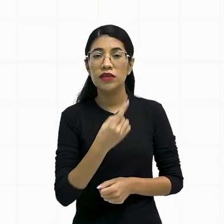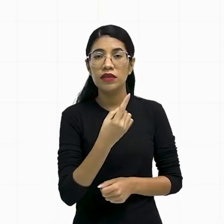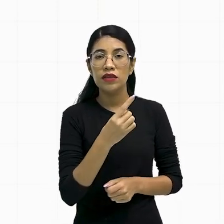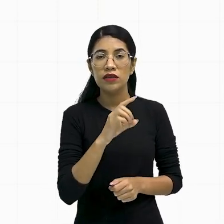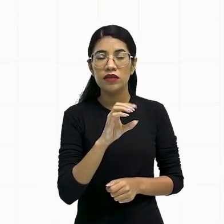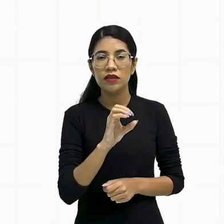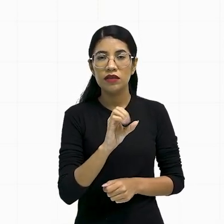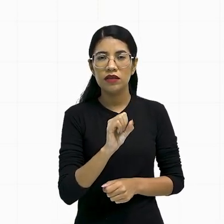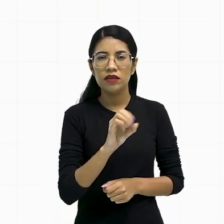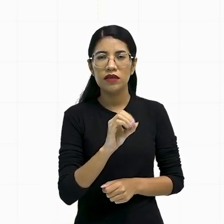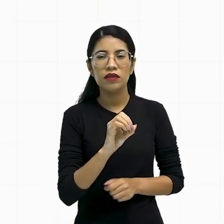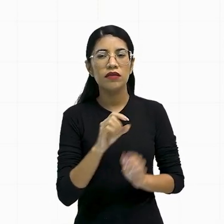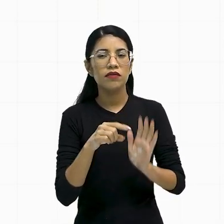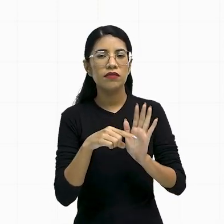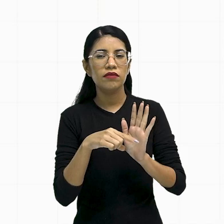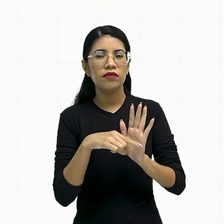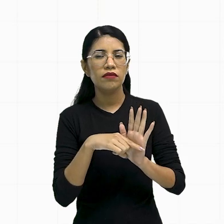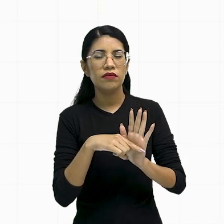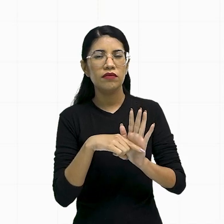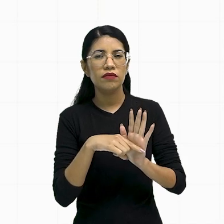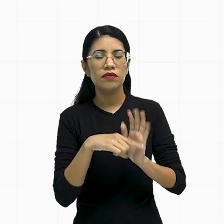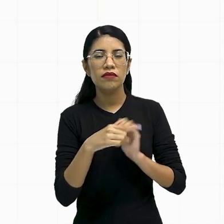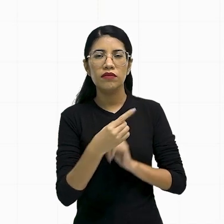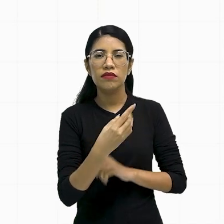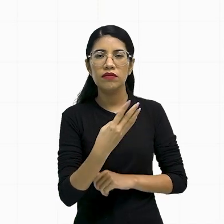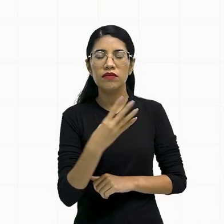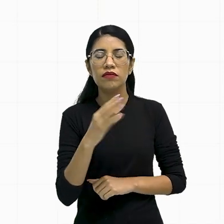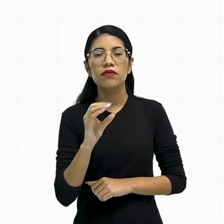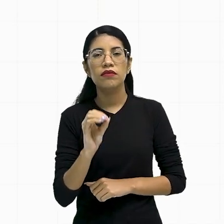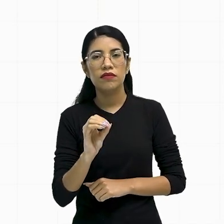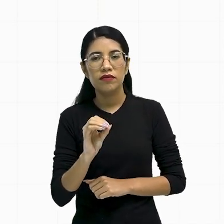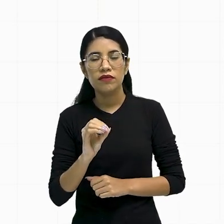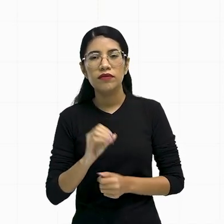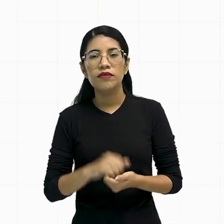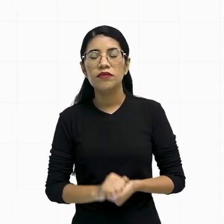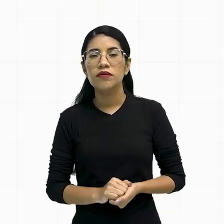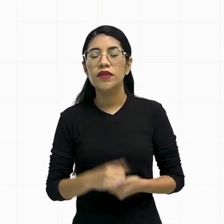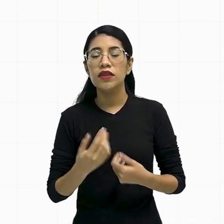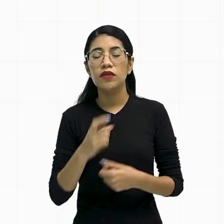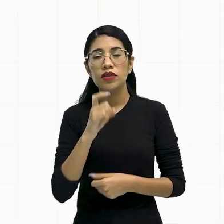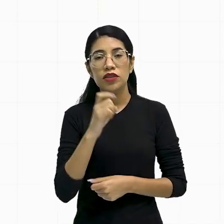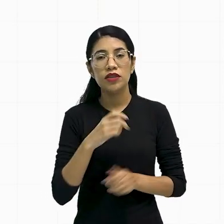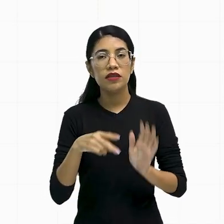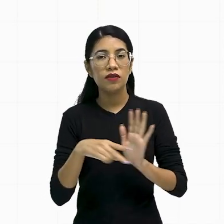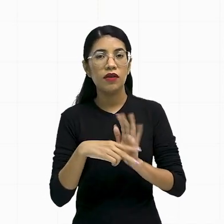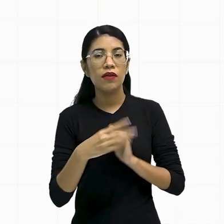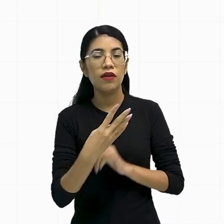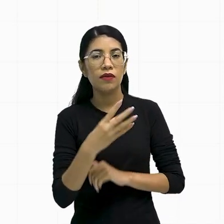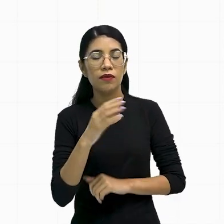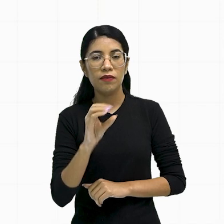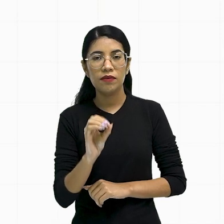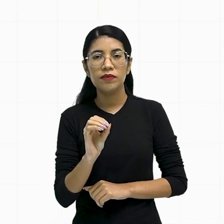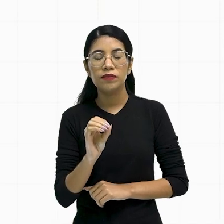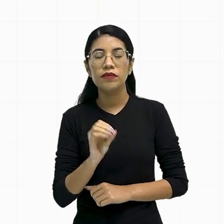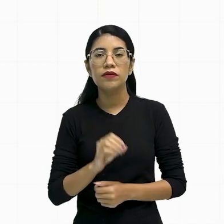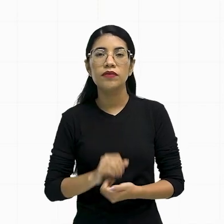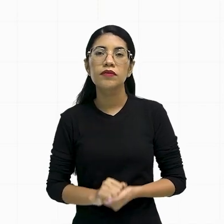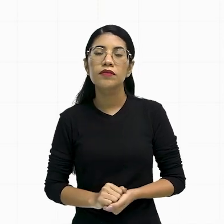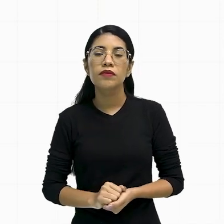subtrair 140, com 140. Então, vai ficar x igual a 40 graus.